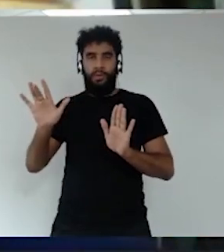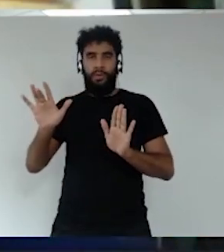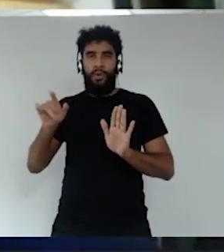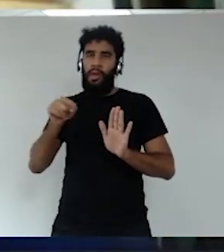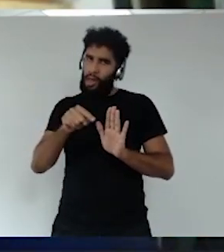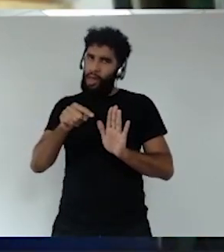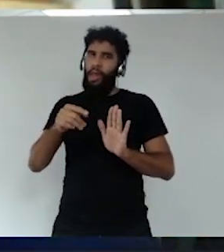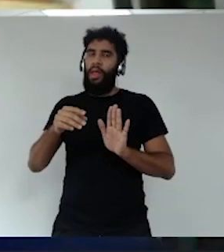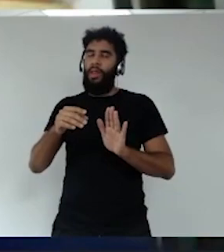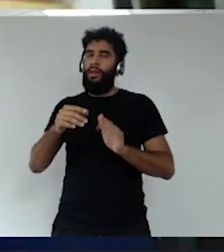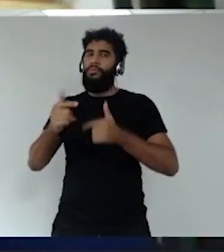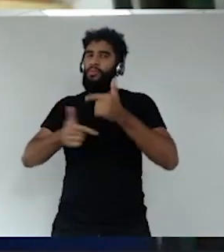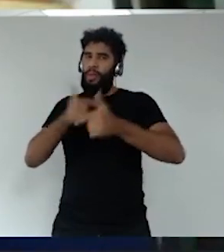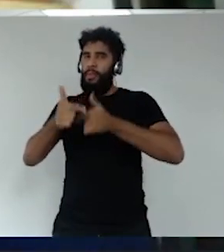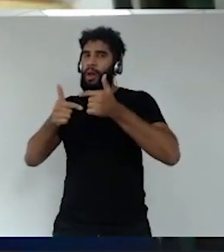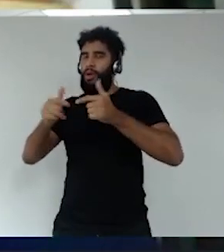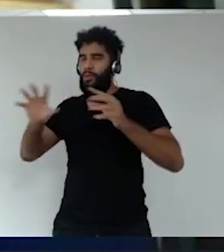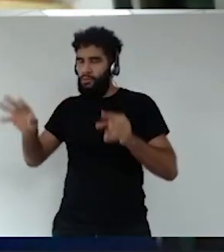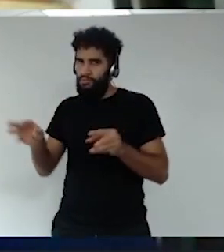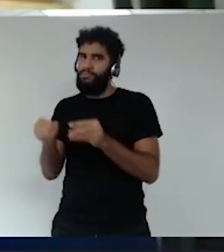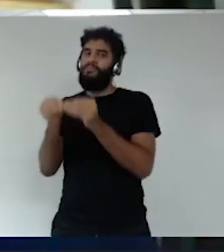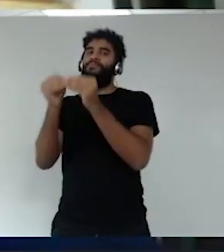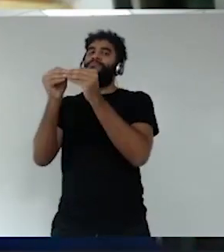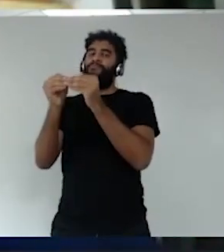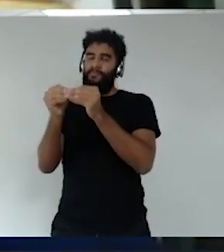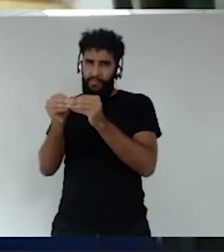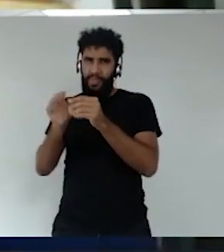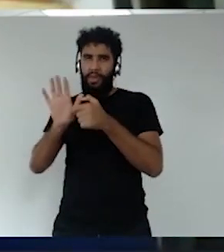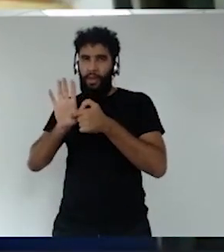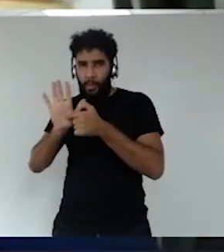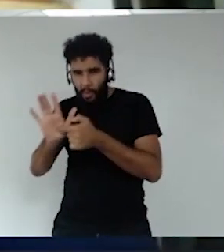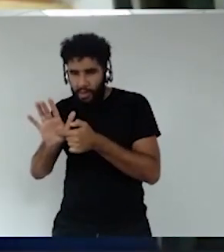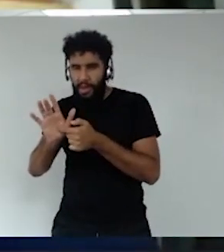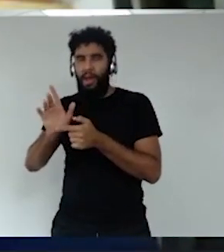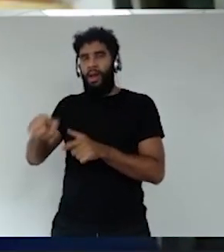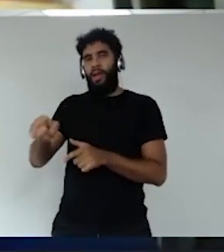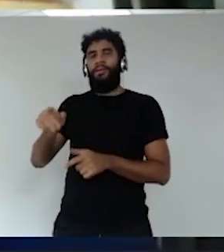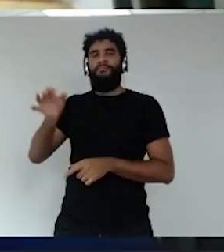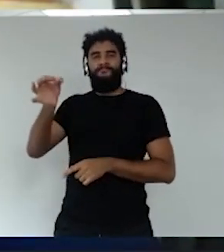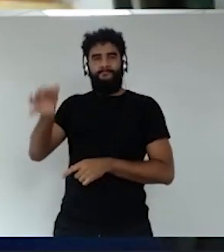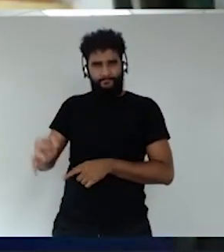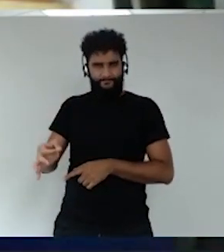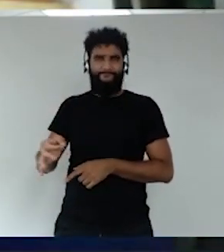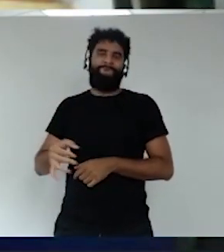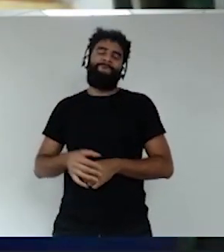se complementam e que se vão mostrando cada vez mais efetivas.